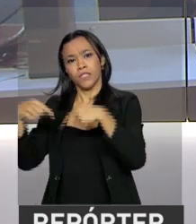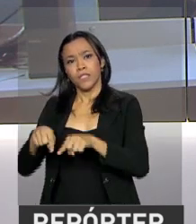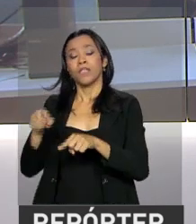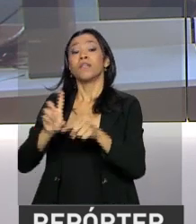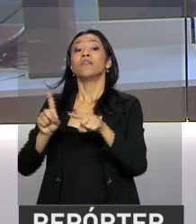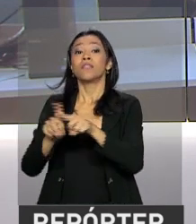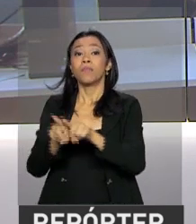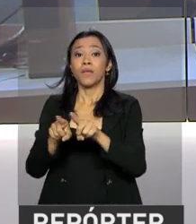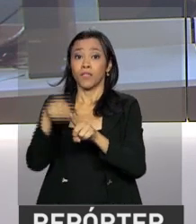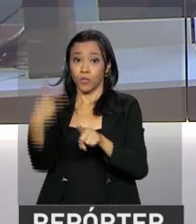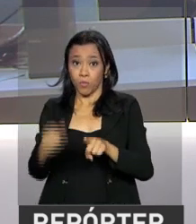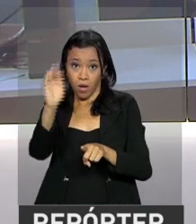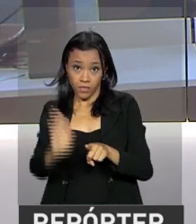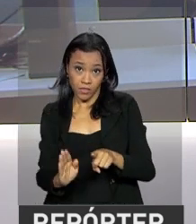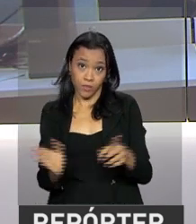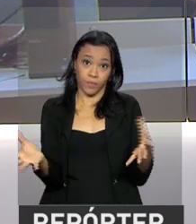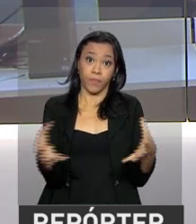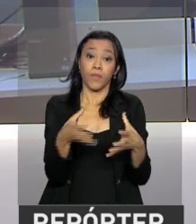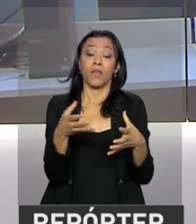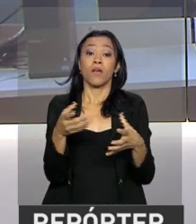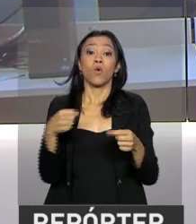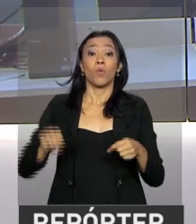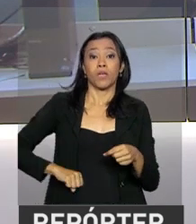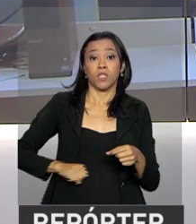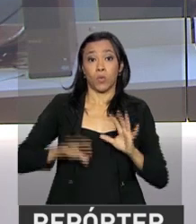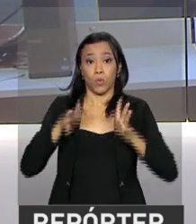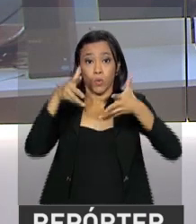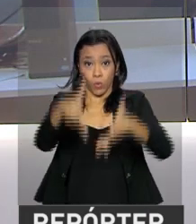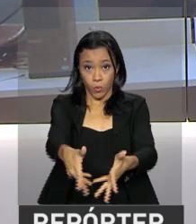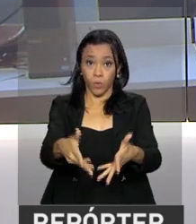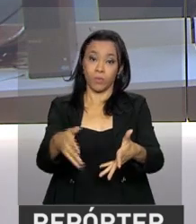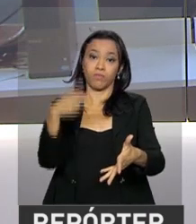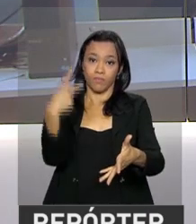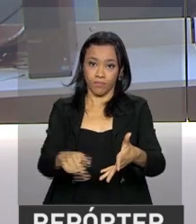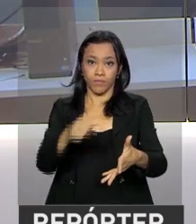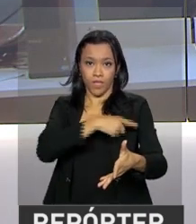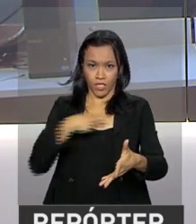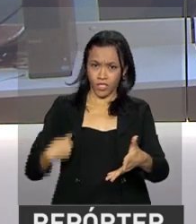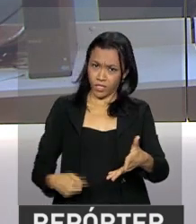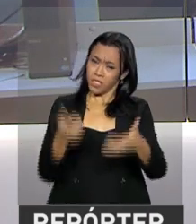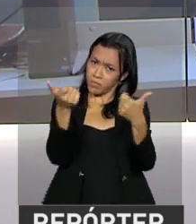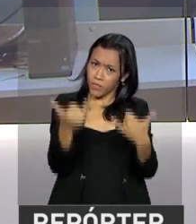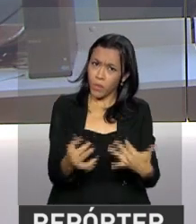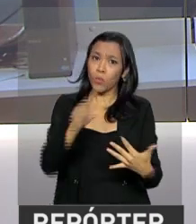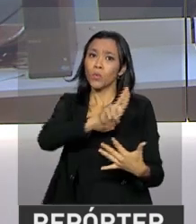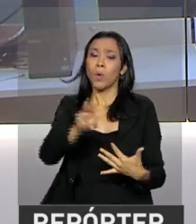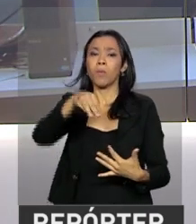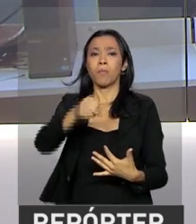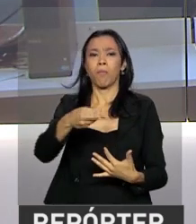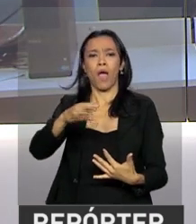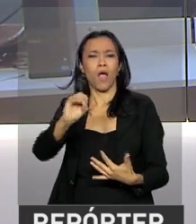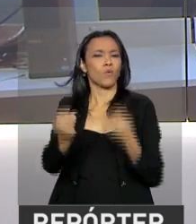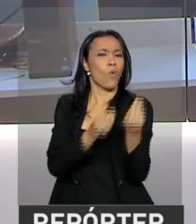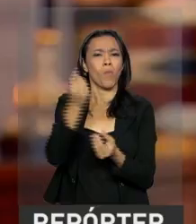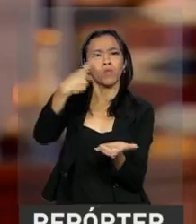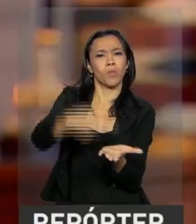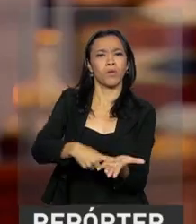Embraer e a Petrobras o embaixador brasileiro na China Marcos Caramuru falou sobre a expectativa destes